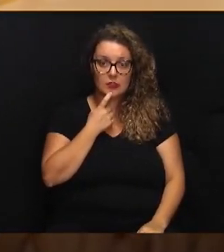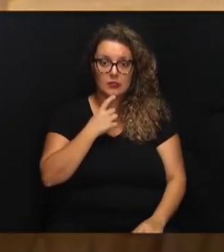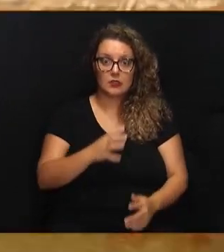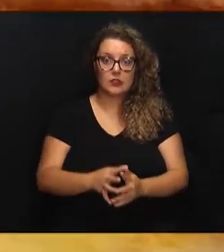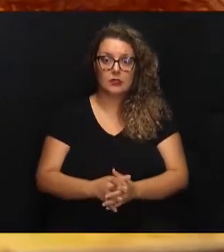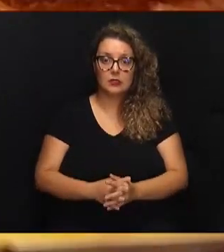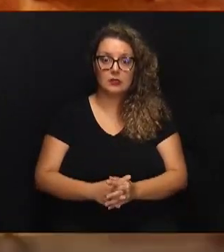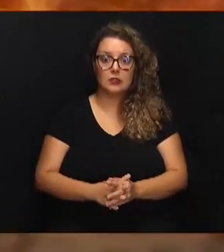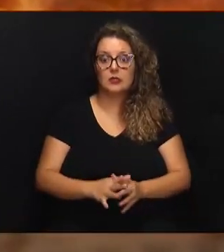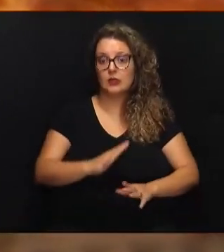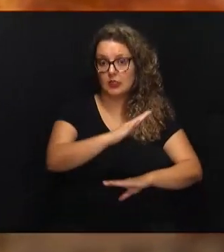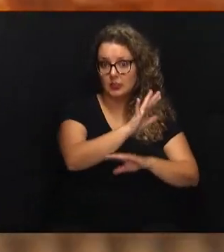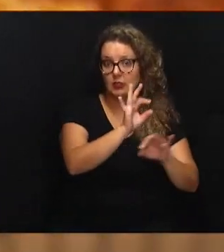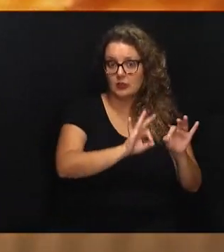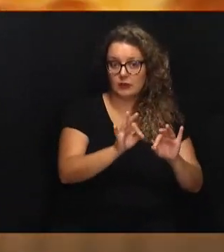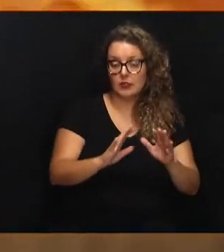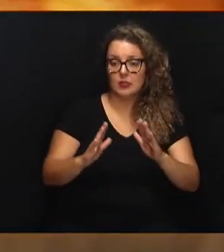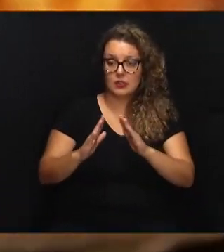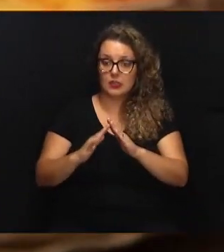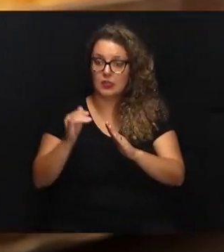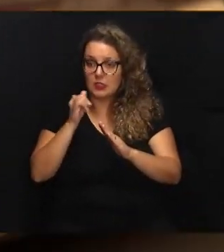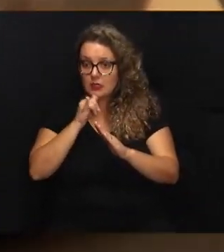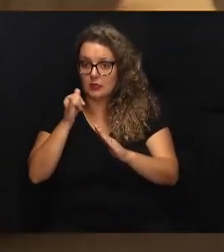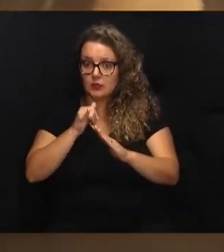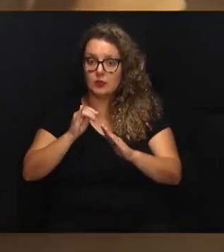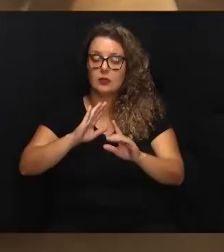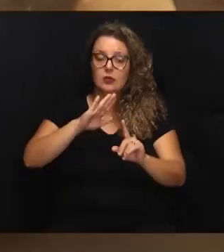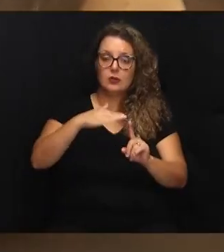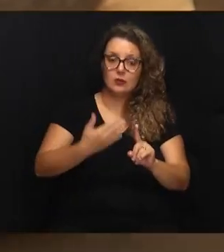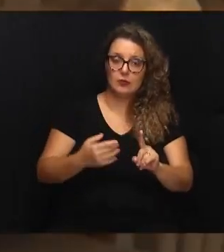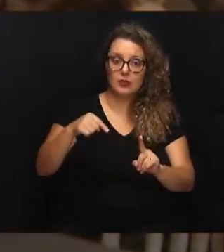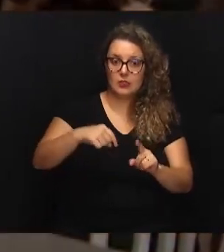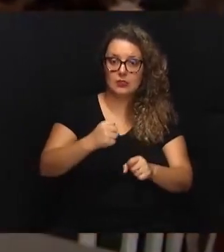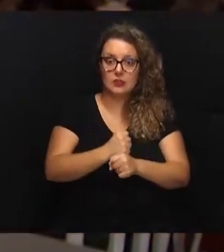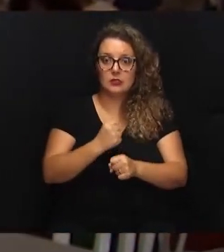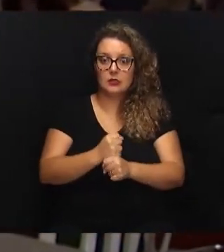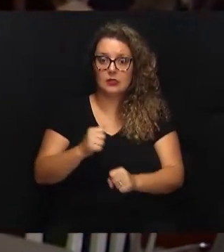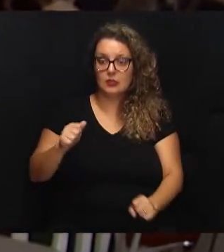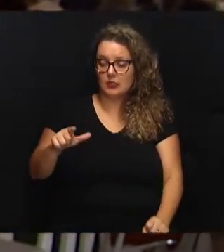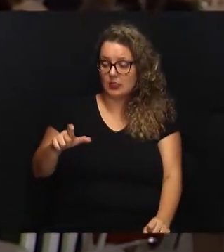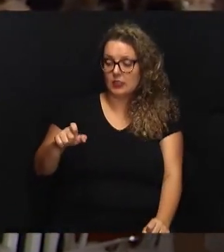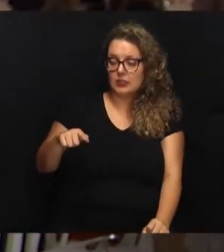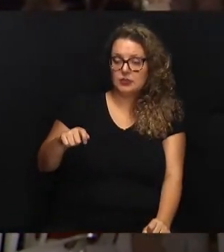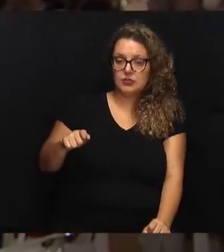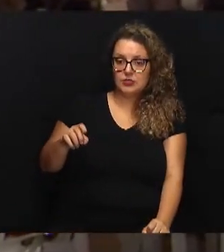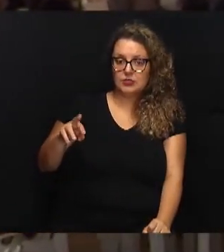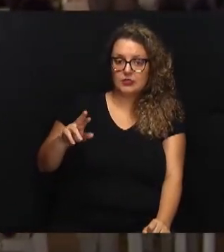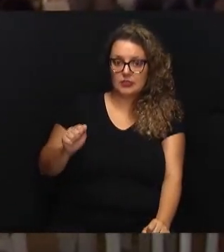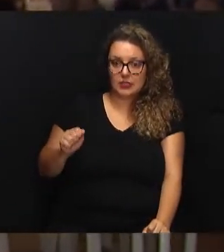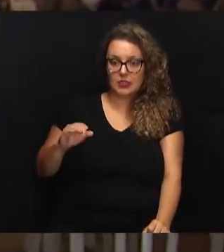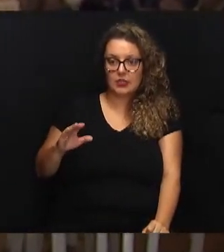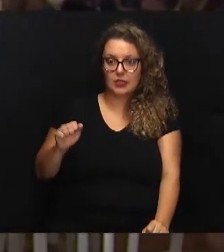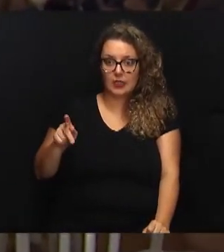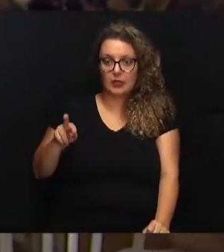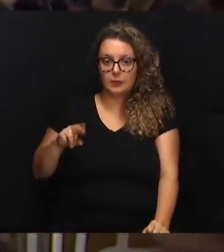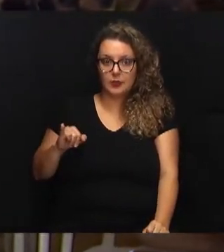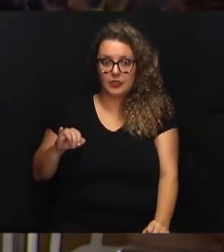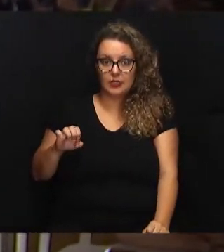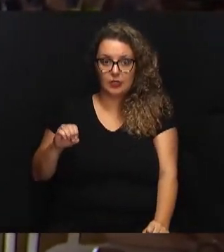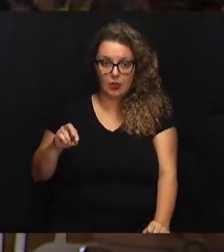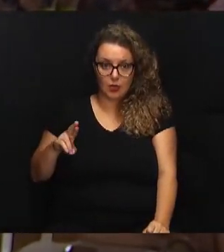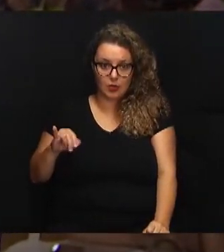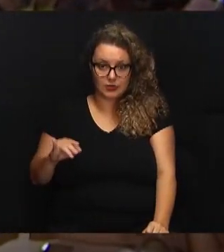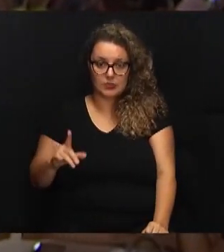pela Câmara na Casa de Itália. A homenageada esse ano vai ser a Alexandra Caprioli. A família Caprioli, ela tem